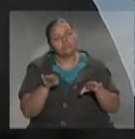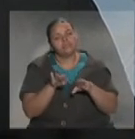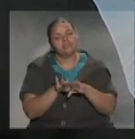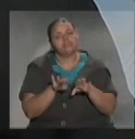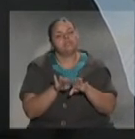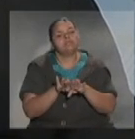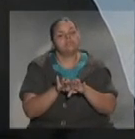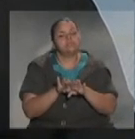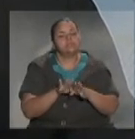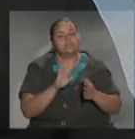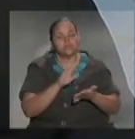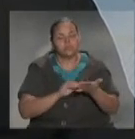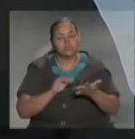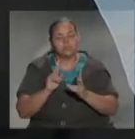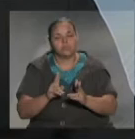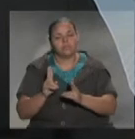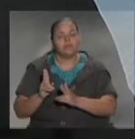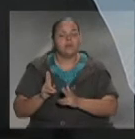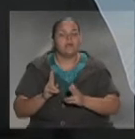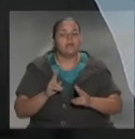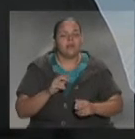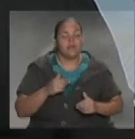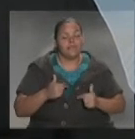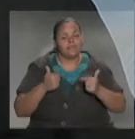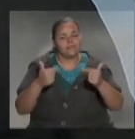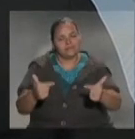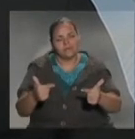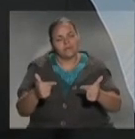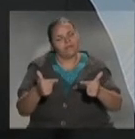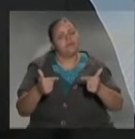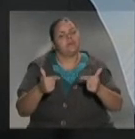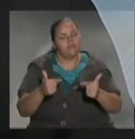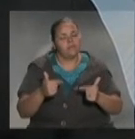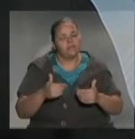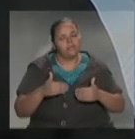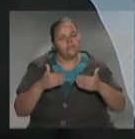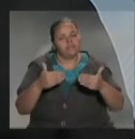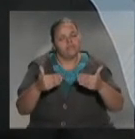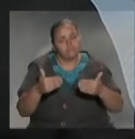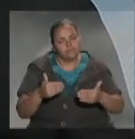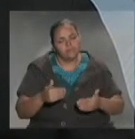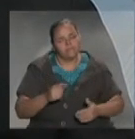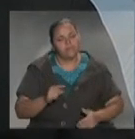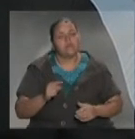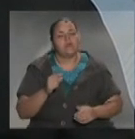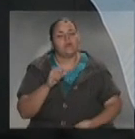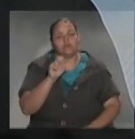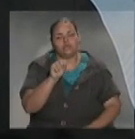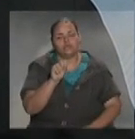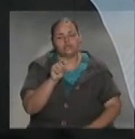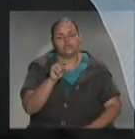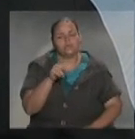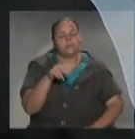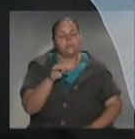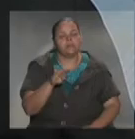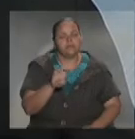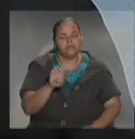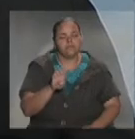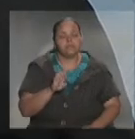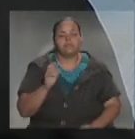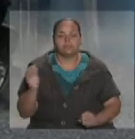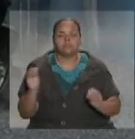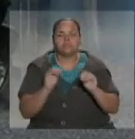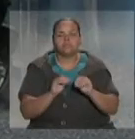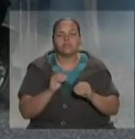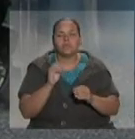uniformizar, padronizar e conseguir avançar cada vez mais no sentido da sustentabilidade. Algo que